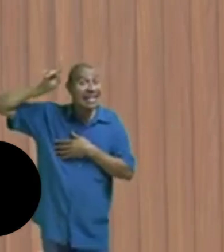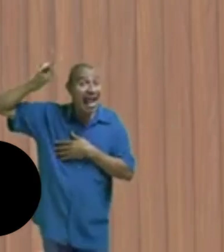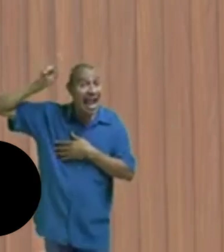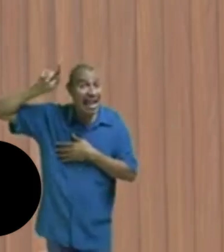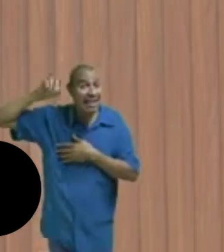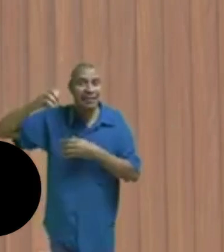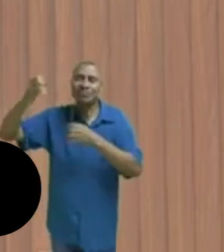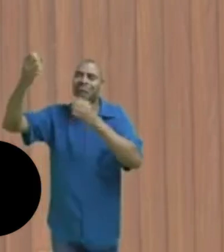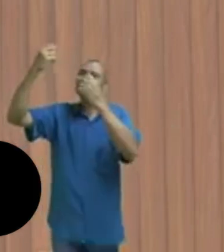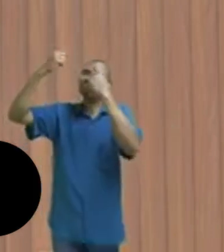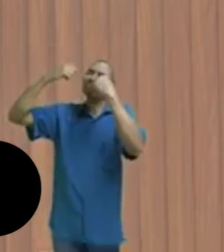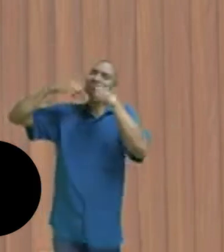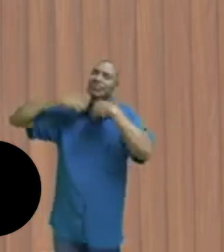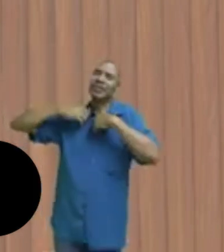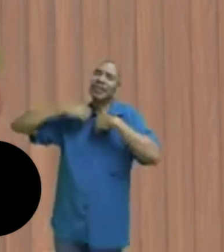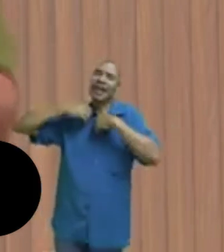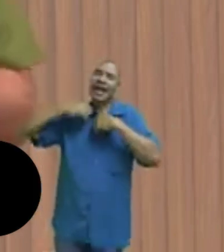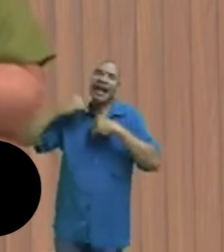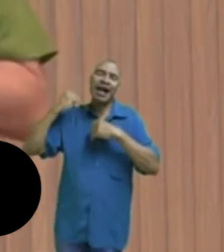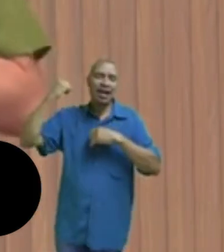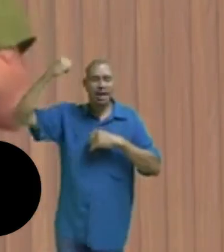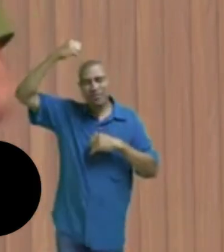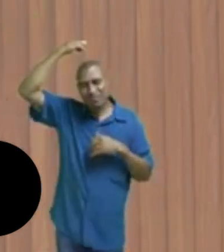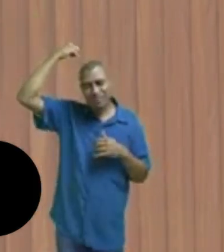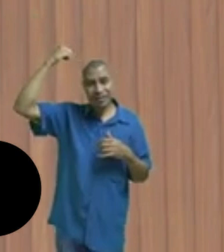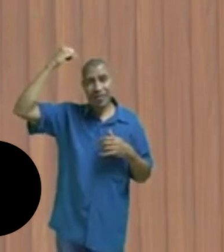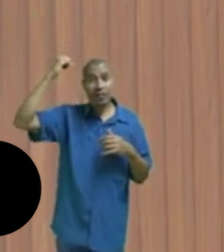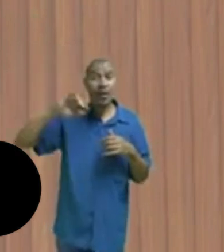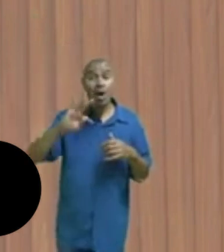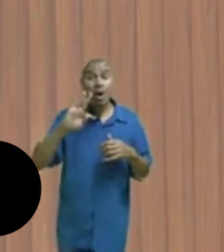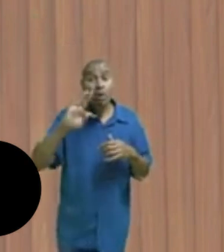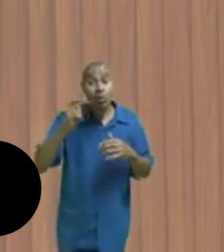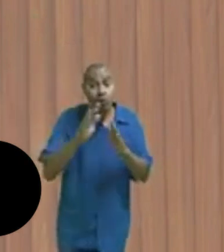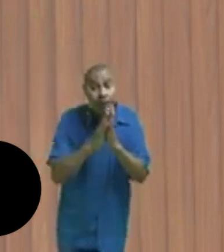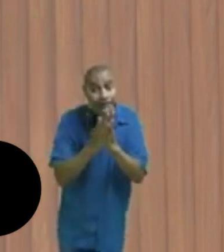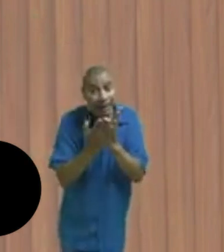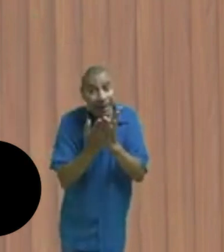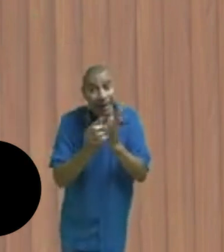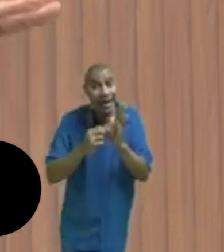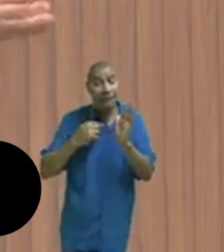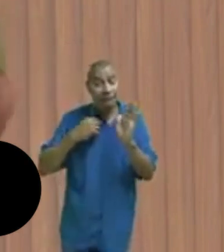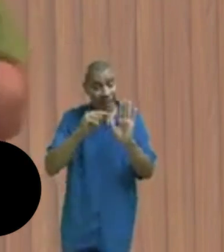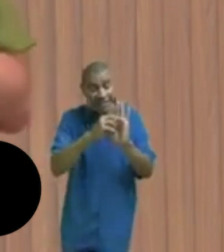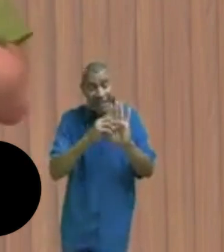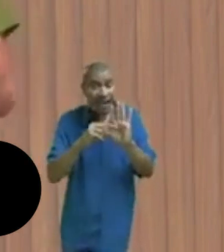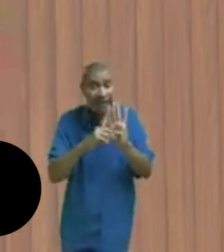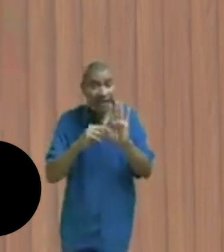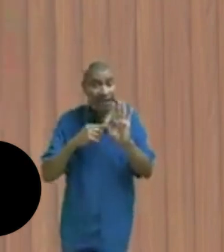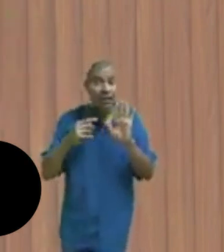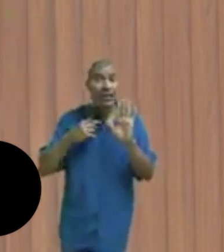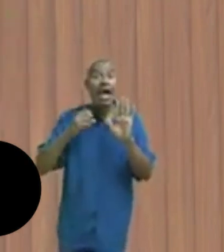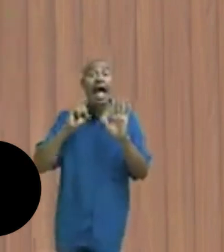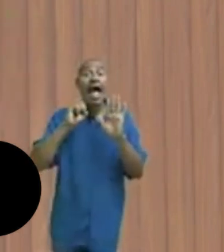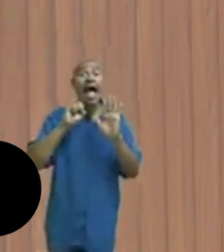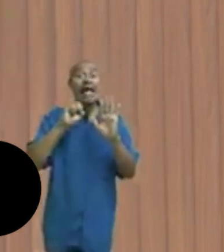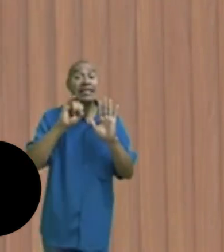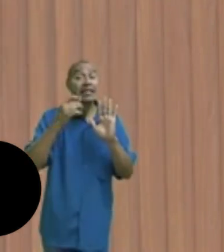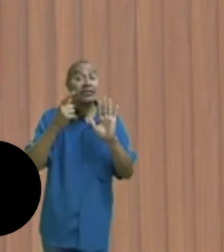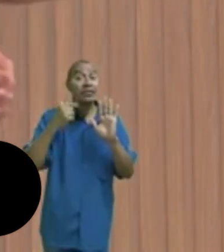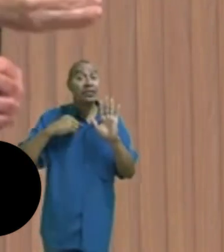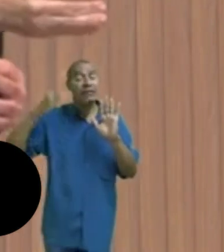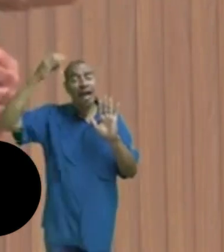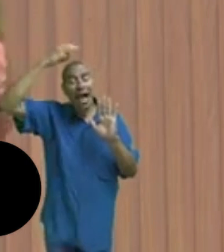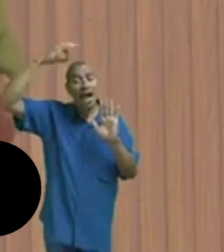Portanto, toda leitura bíblica, toda escola bíblica, toda aula de teologia é infrutífera se não